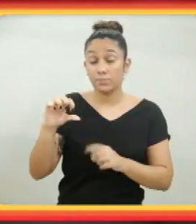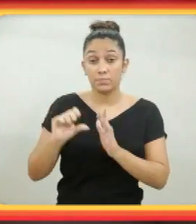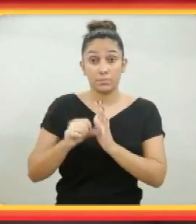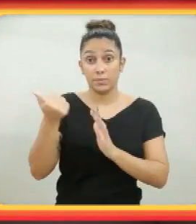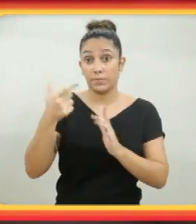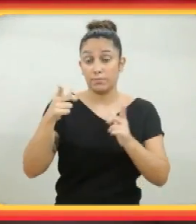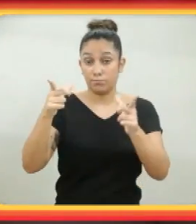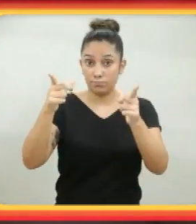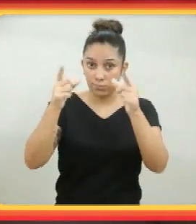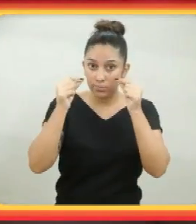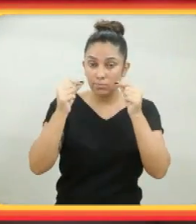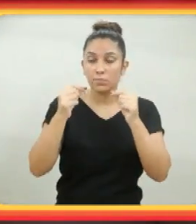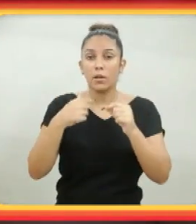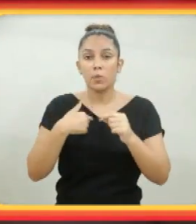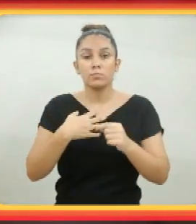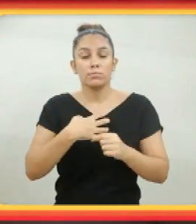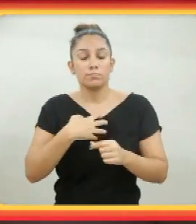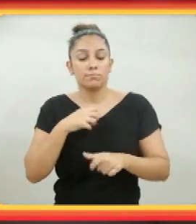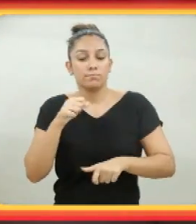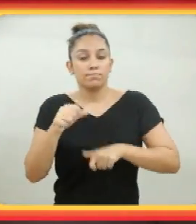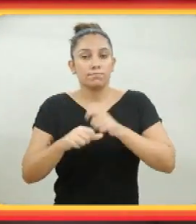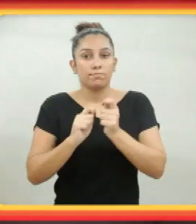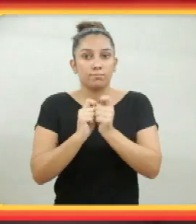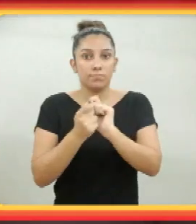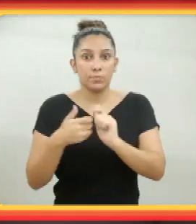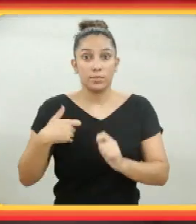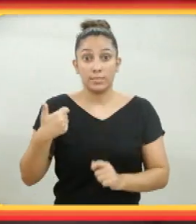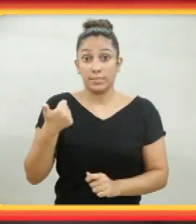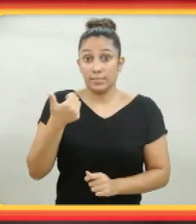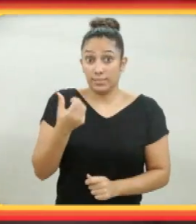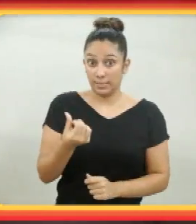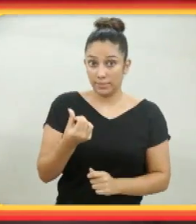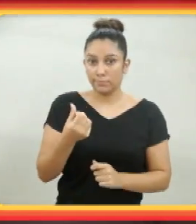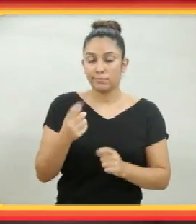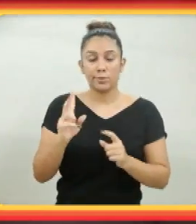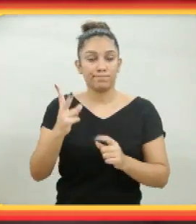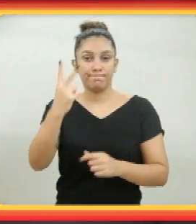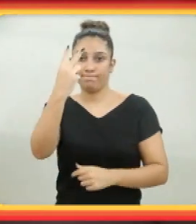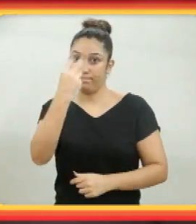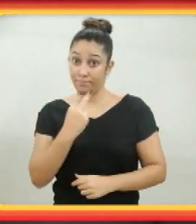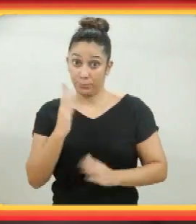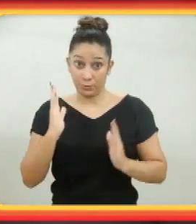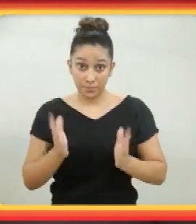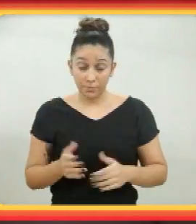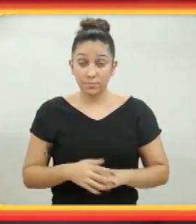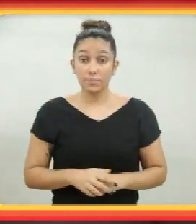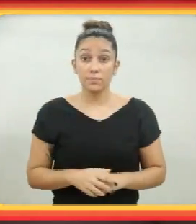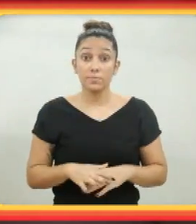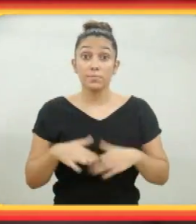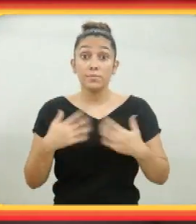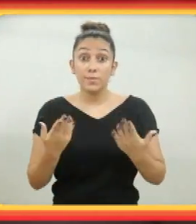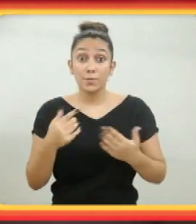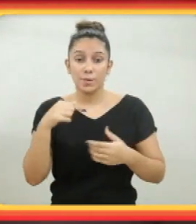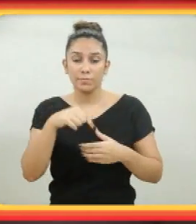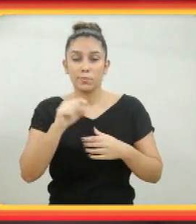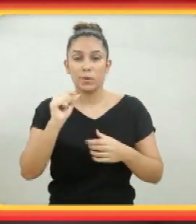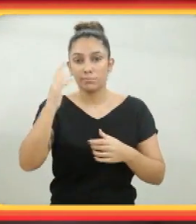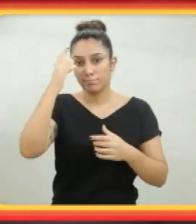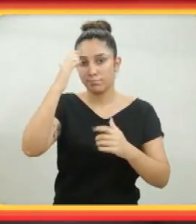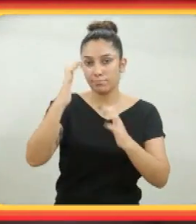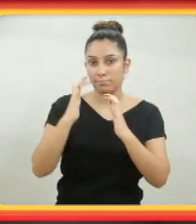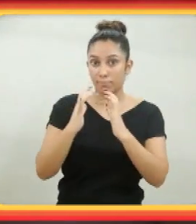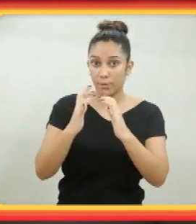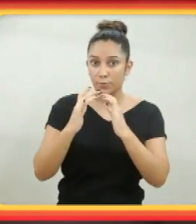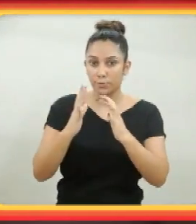pouquíssima visão. Aos 9 anos eu perdi a visão a primeira vez, recuperei um pouco.